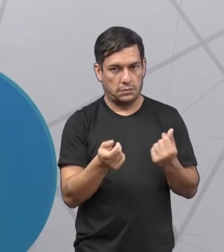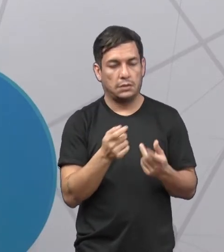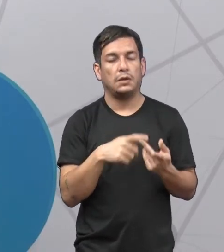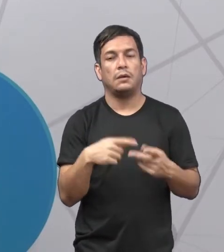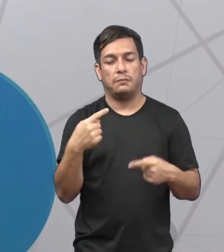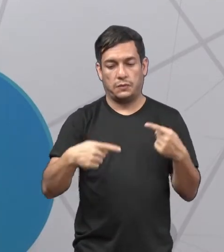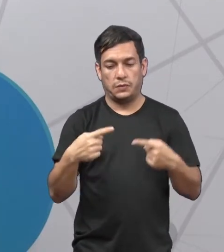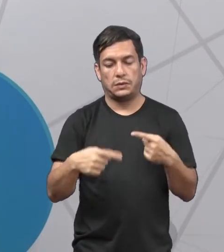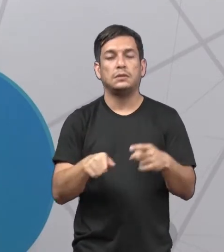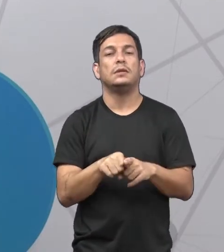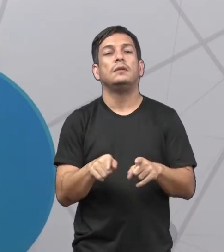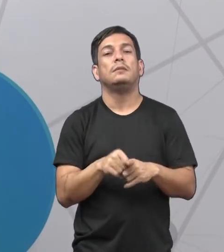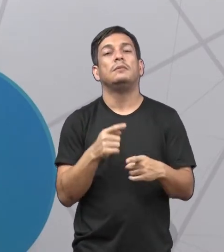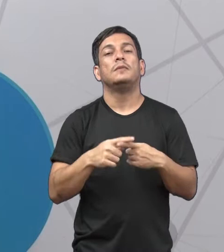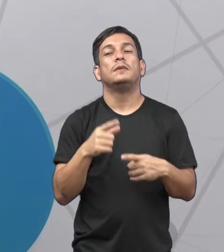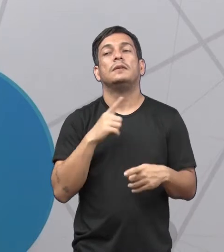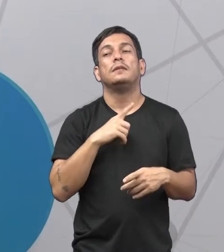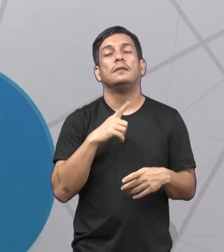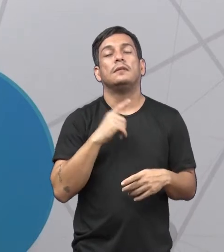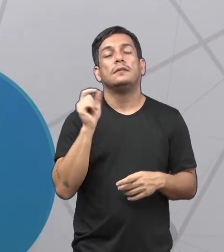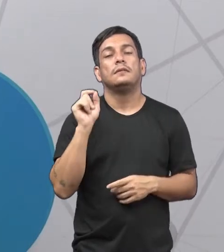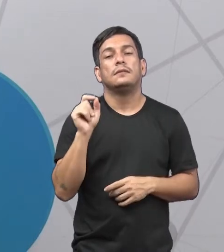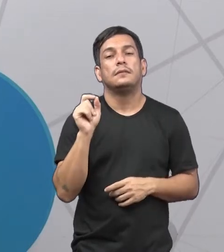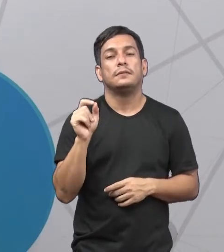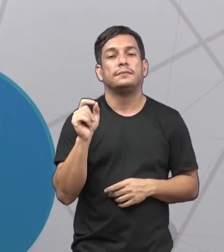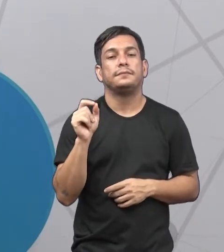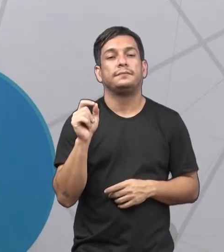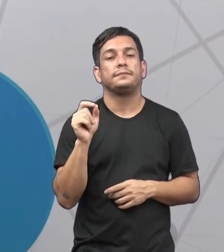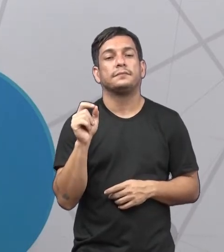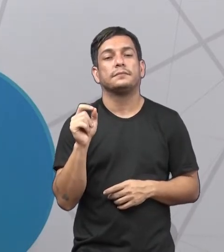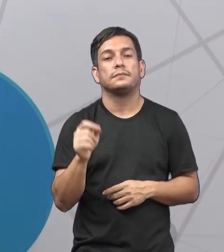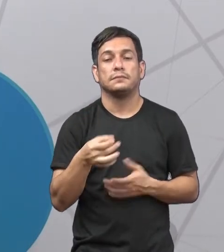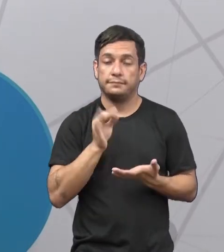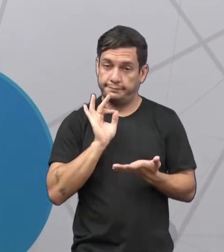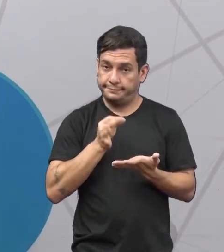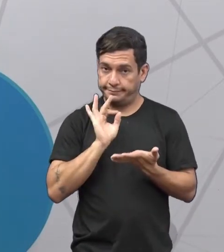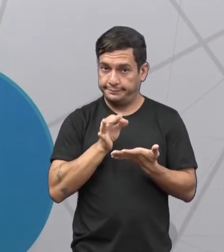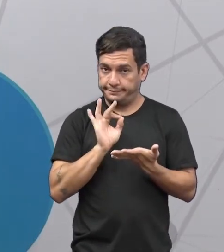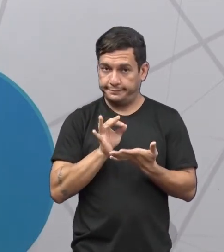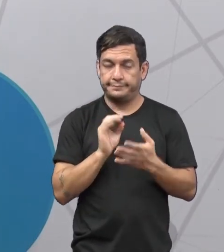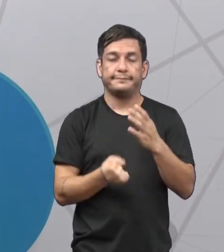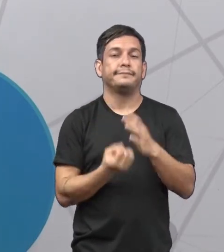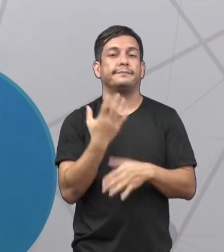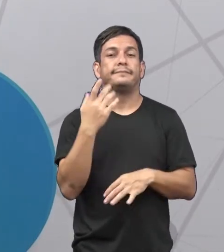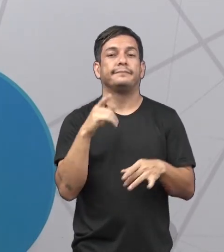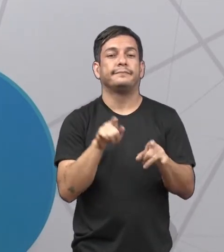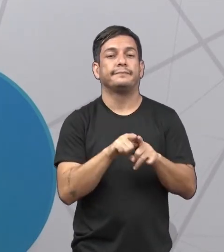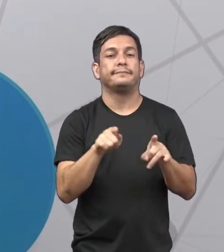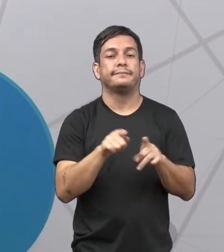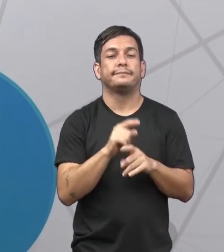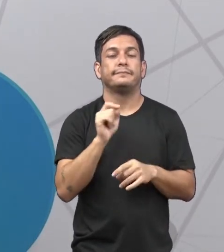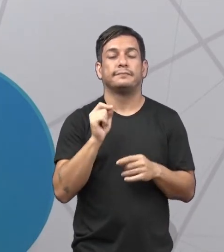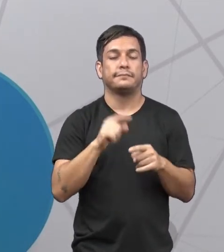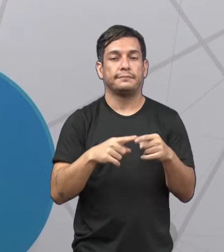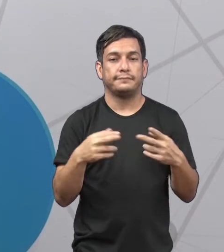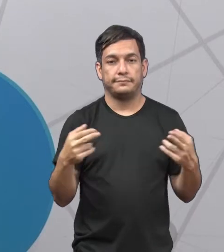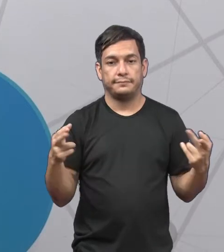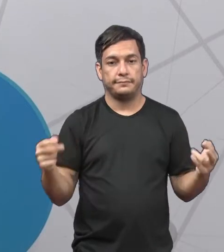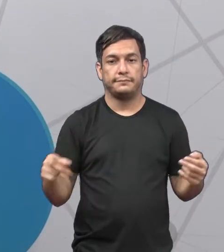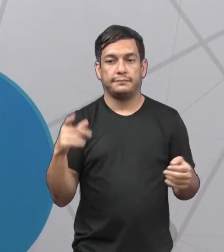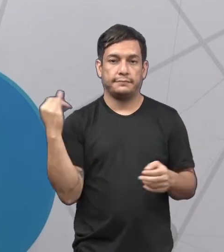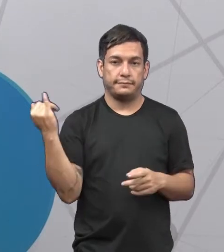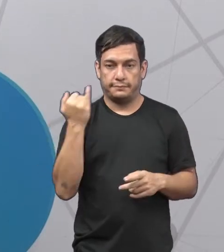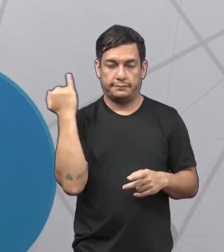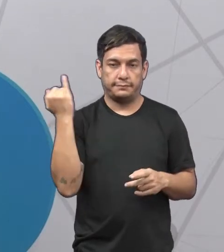estabilidade política, porque nós vamos ter aí o café, né, que surge como um produto